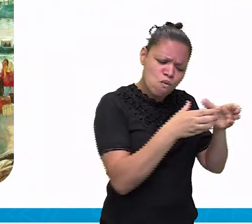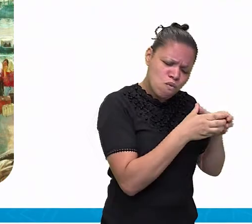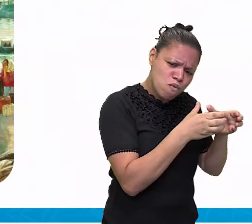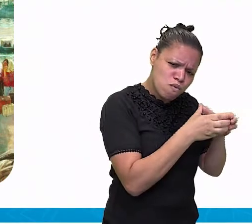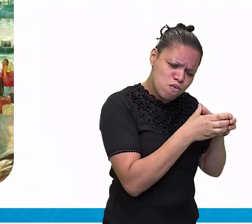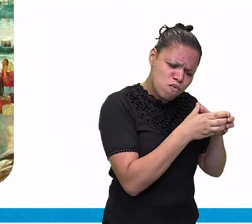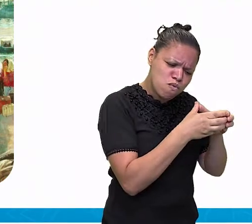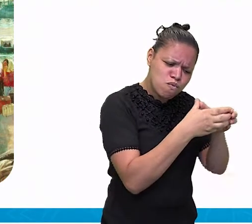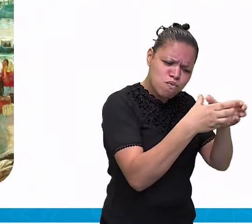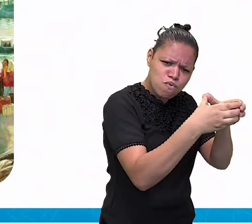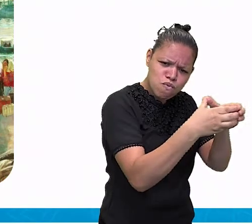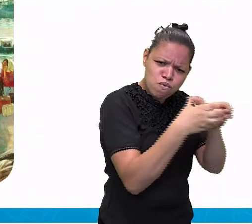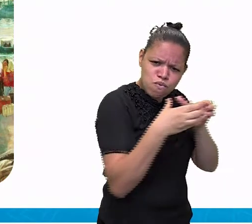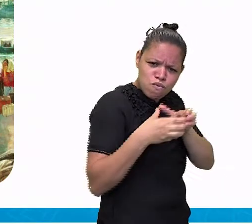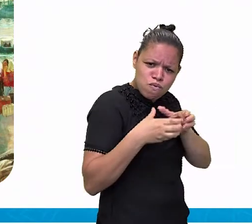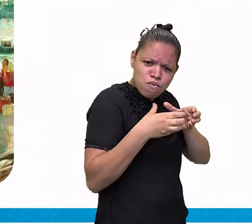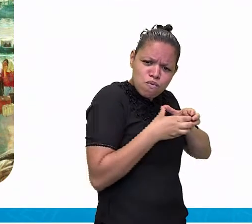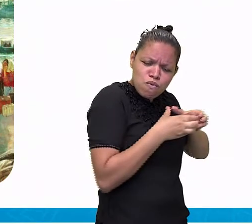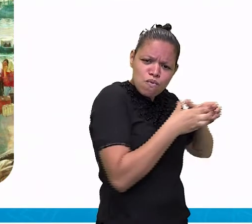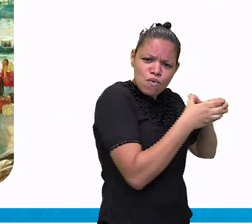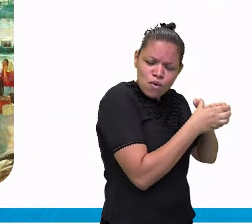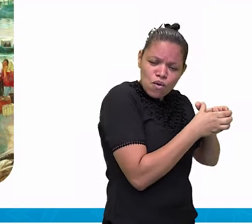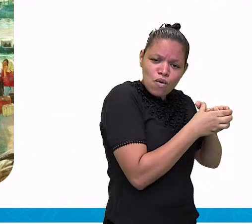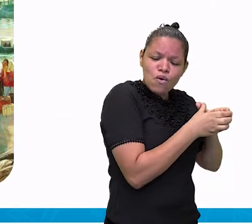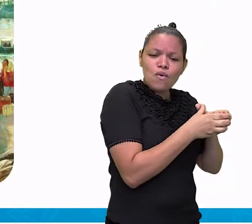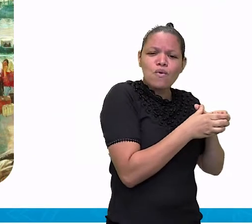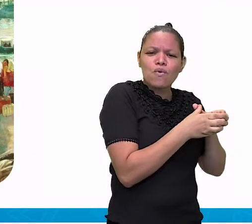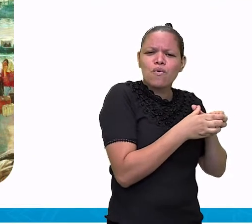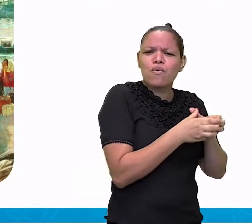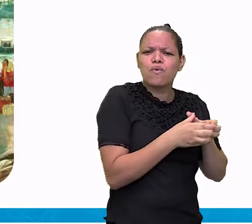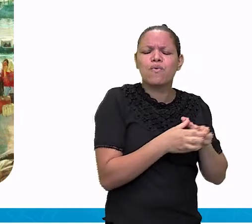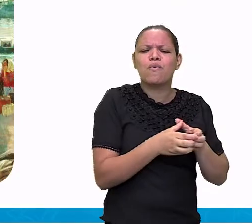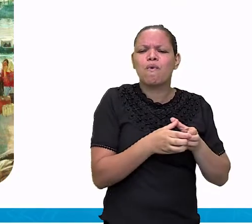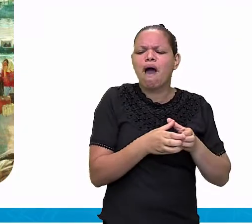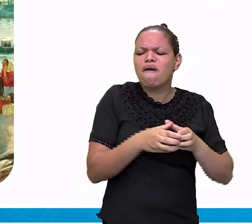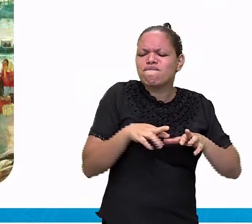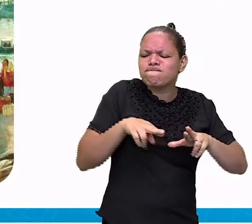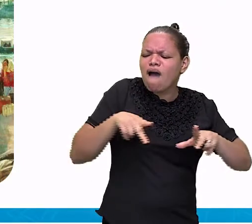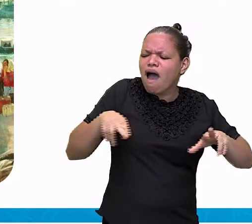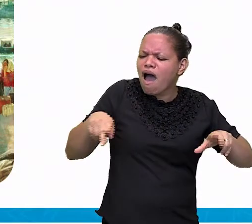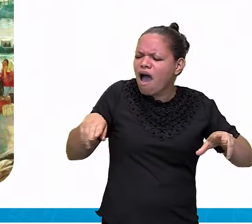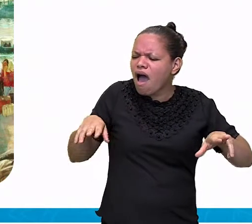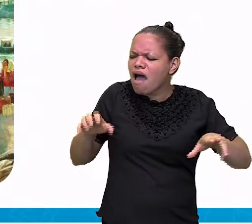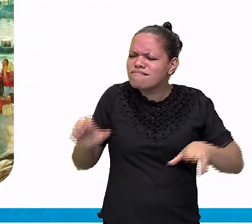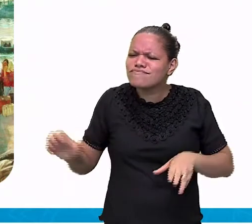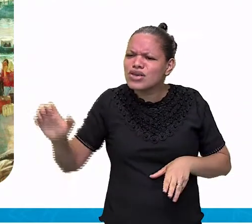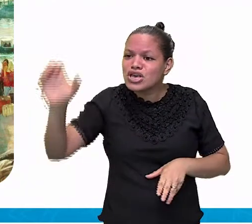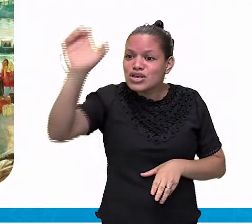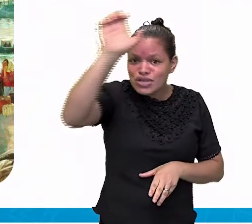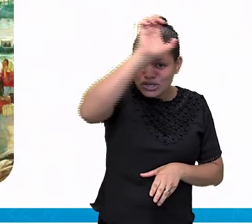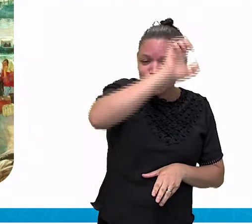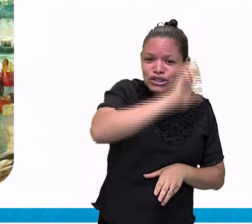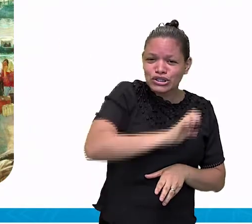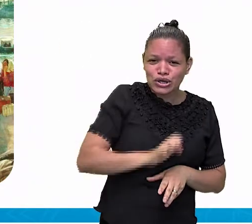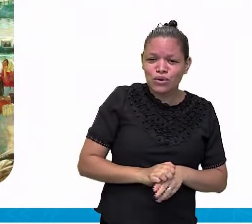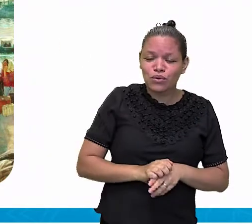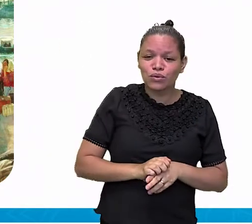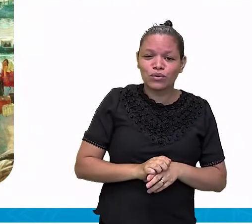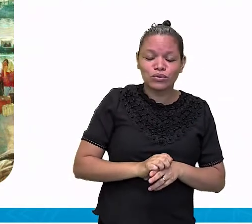país, principalmente na região sul, onde nós encontramos muitos descendentes de italianos,